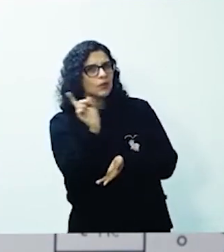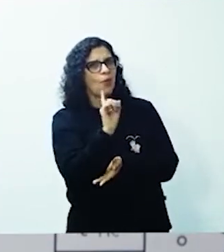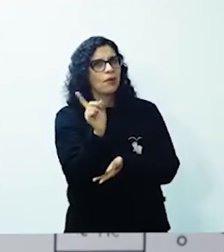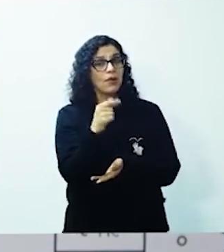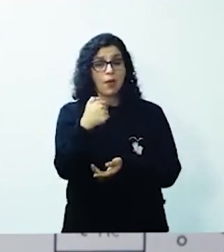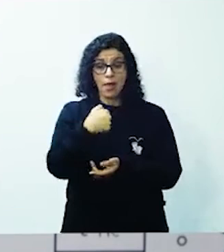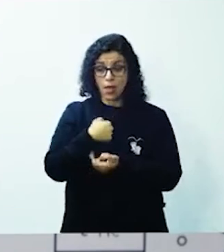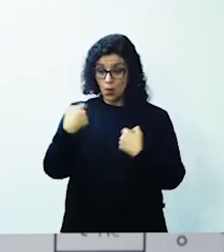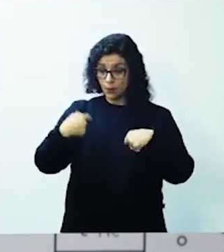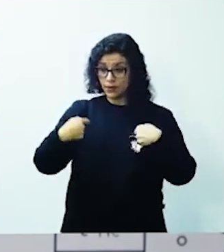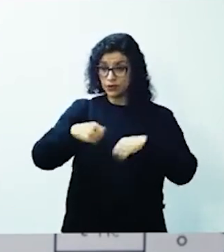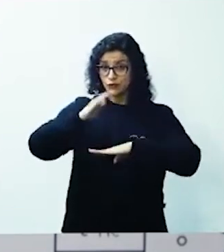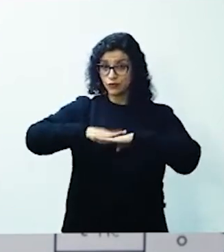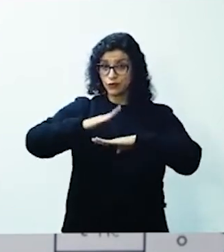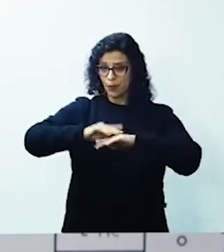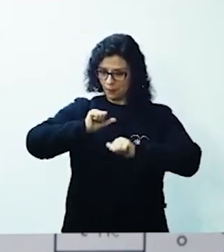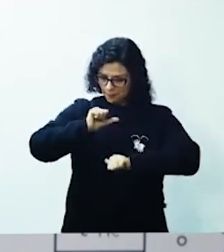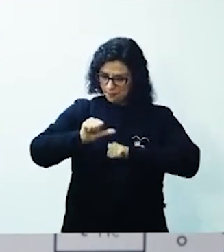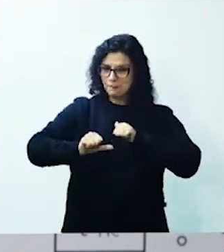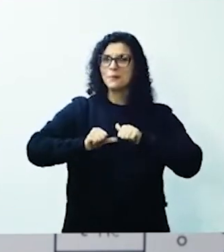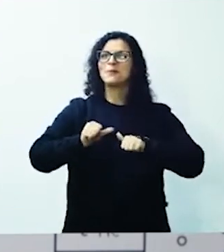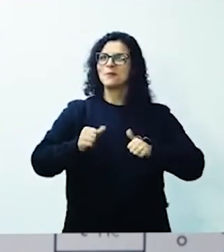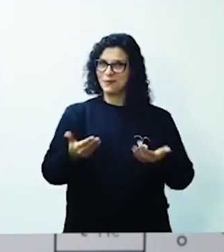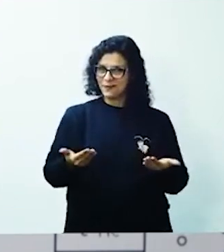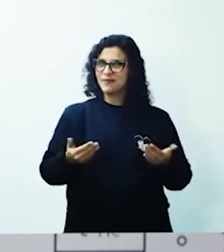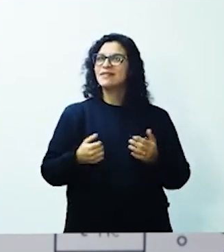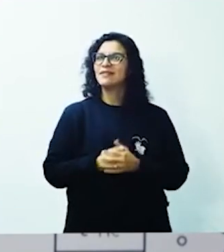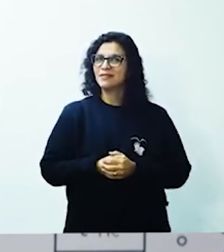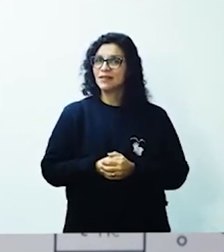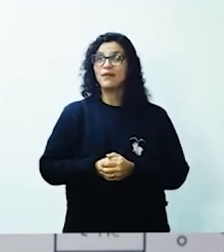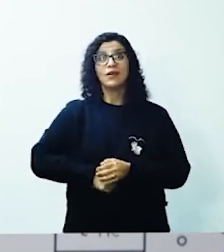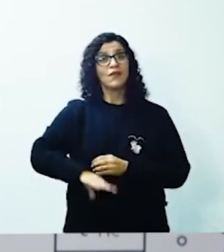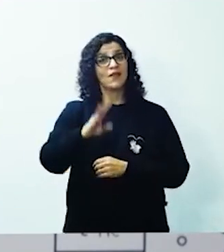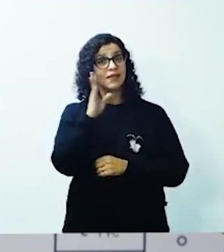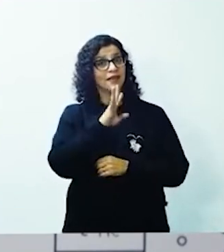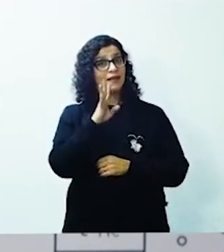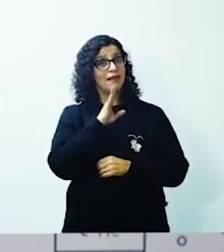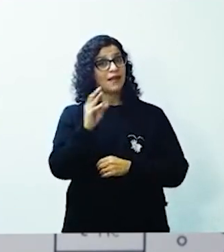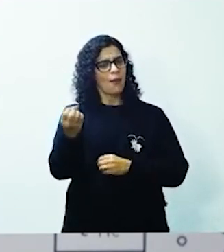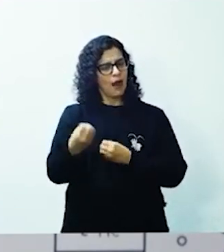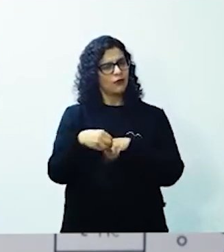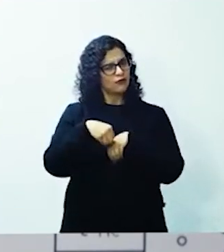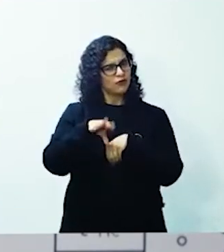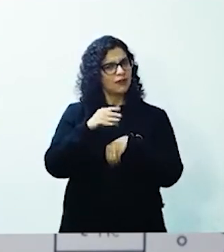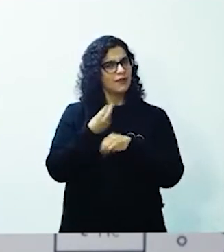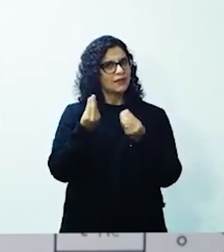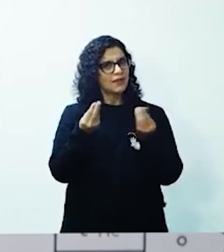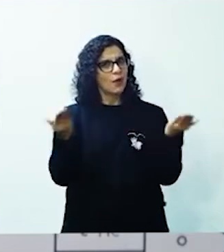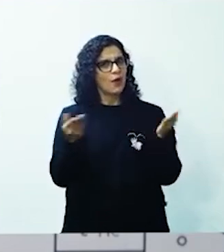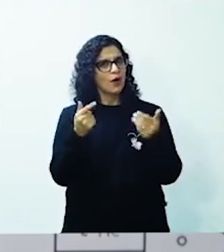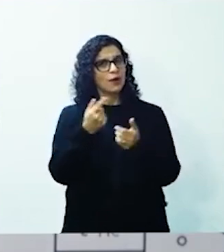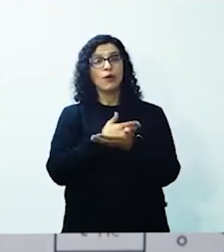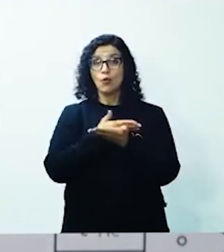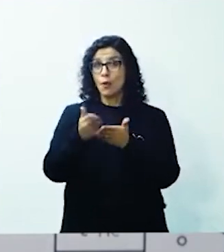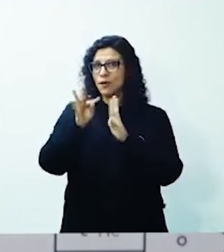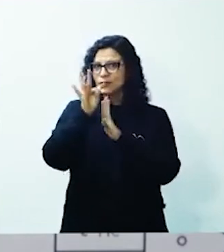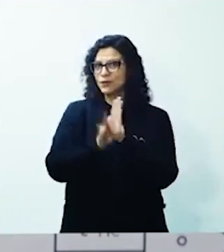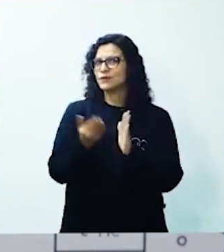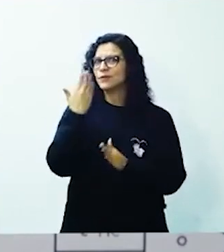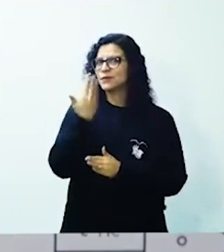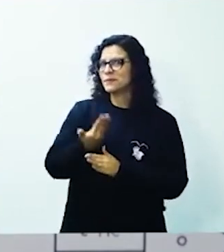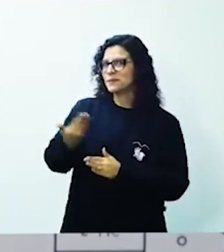é preciso mudar. Olha só que bacana essa mensagem já nessa primeira estrofe. E vamos